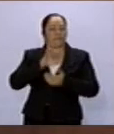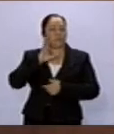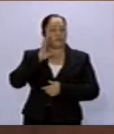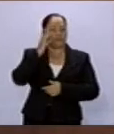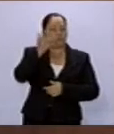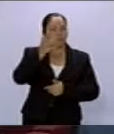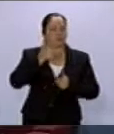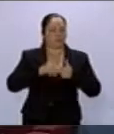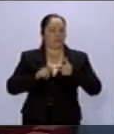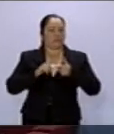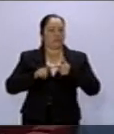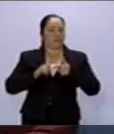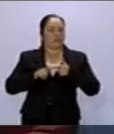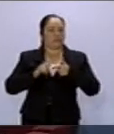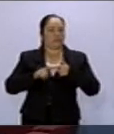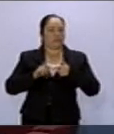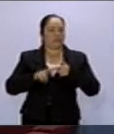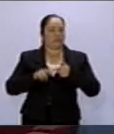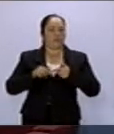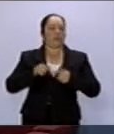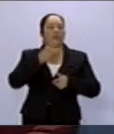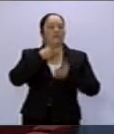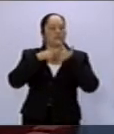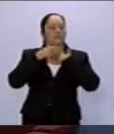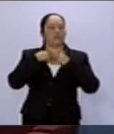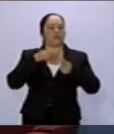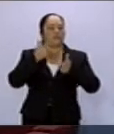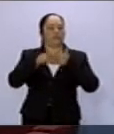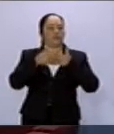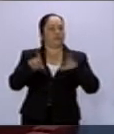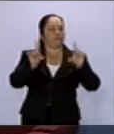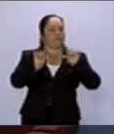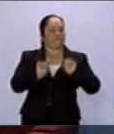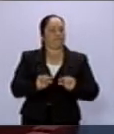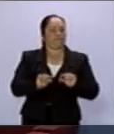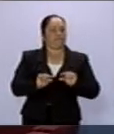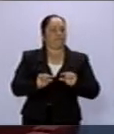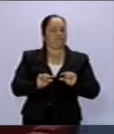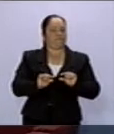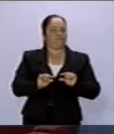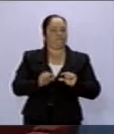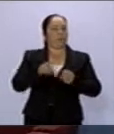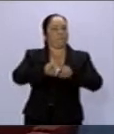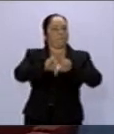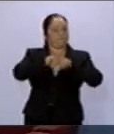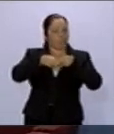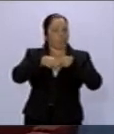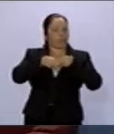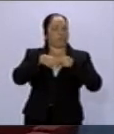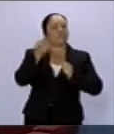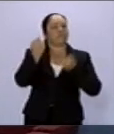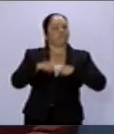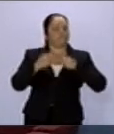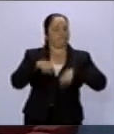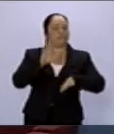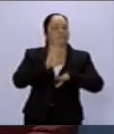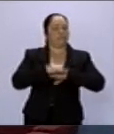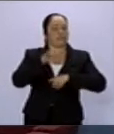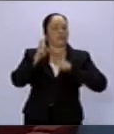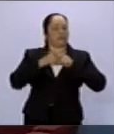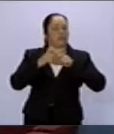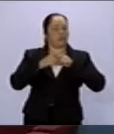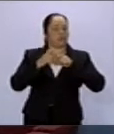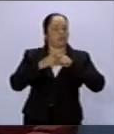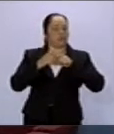indicadores socionários dessa região com a presença desse profissional médicos é aqui se junta aqui a região de Fronteira